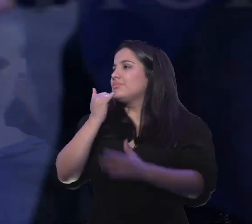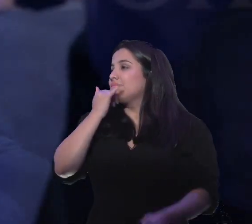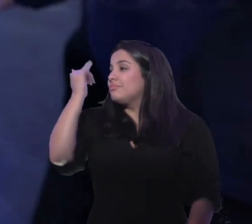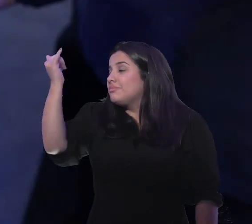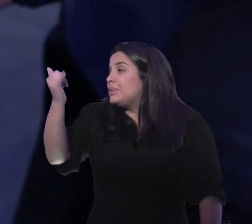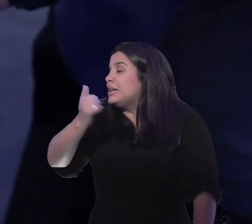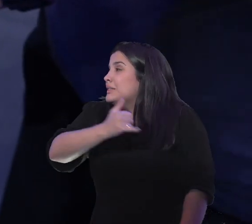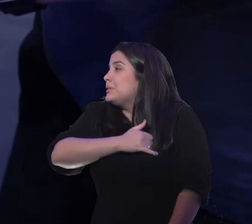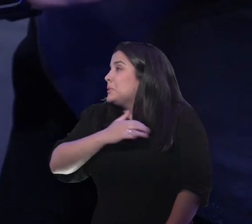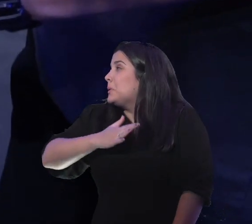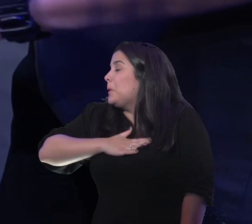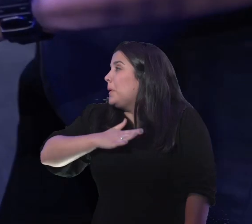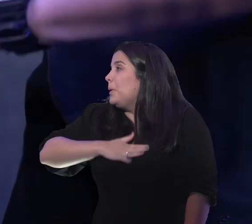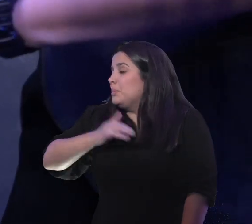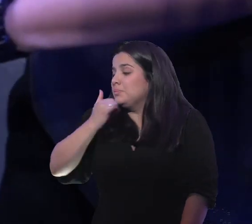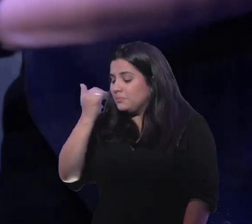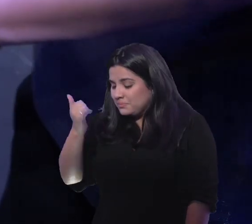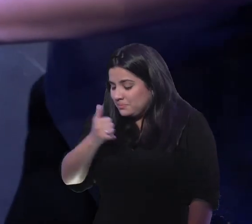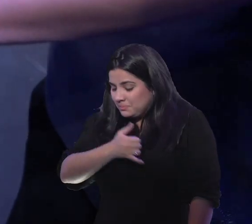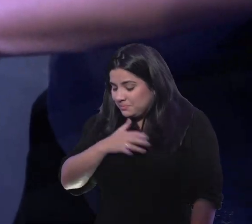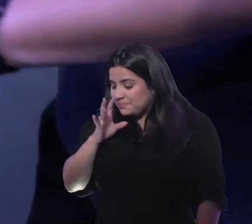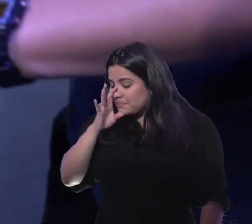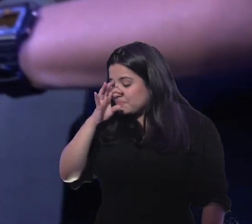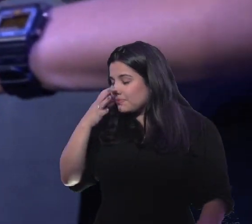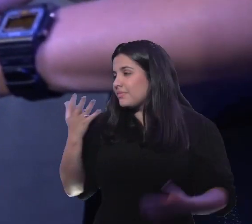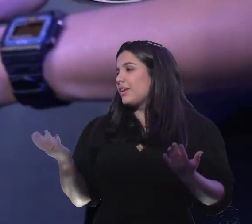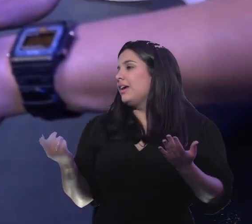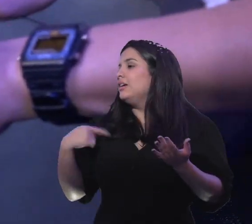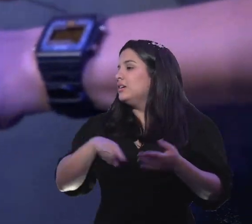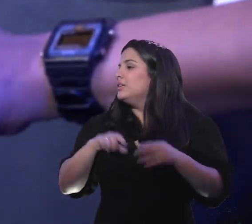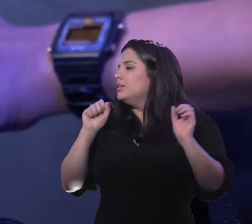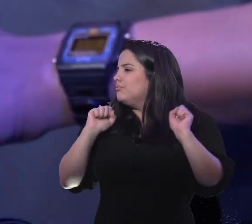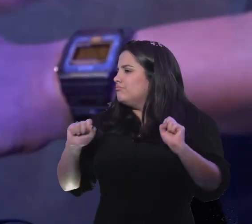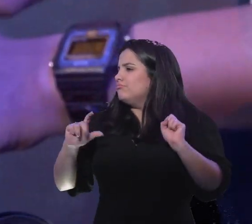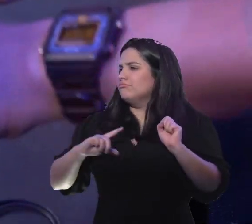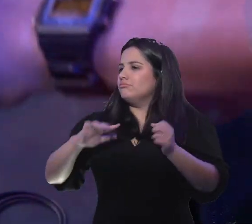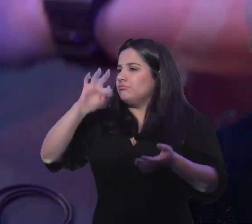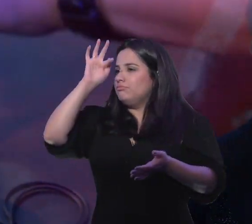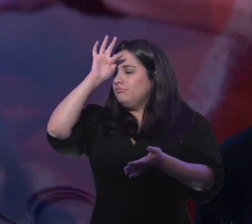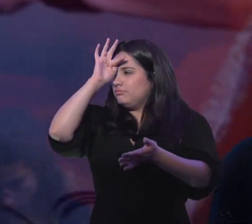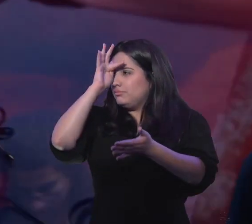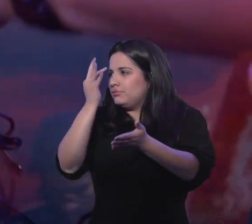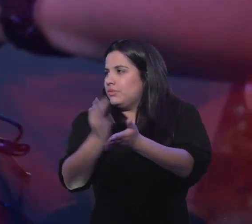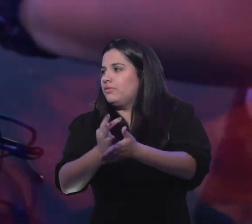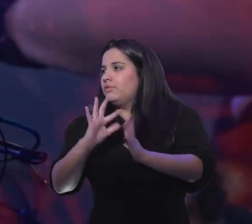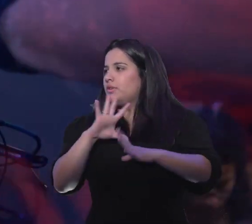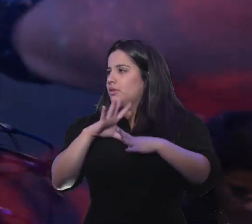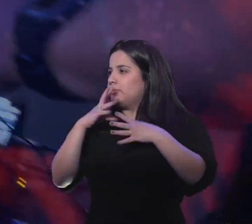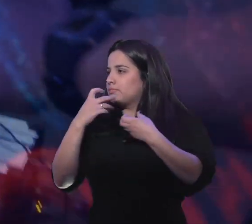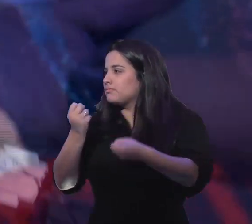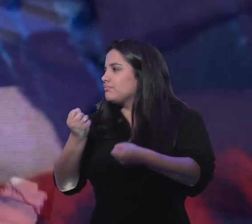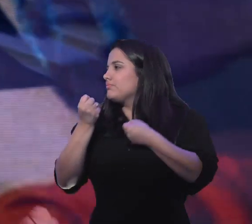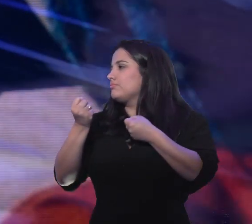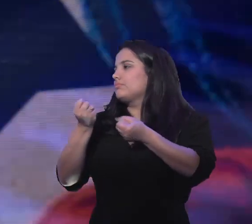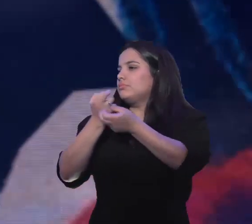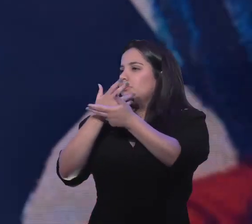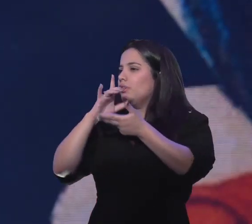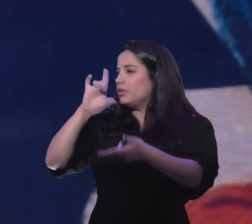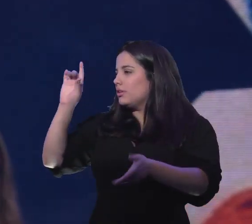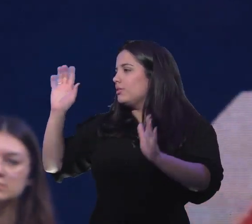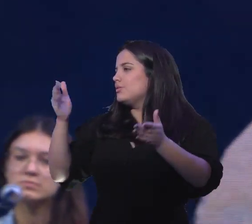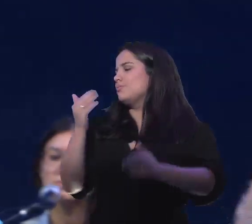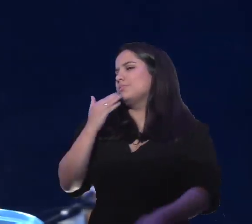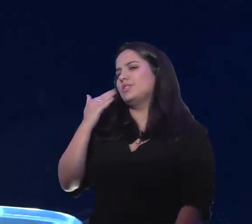nossa incredulidade, Senhor. Que eles possam sair daqui cheios de fé, com coragem para dar passos em direção àquilo que o Senhor pediu para